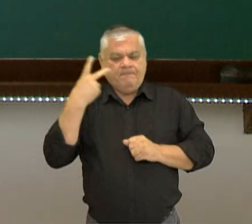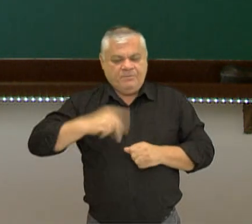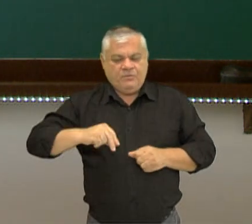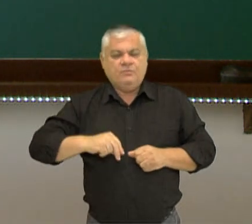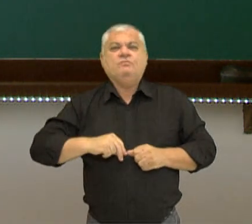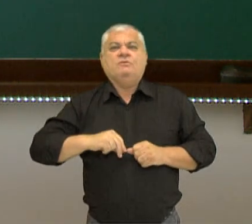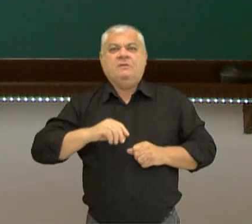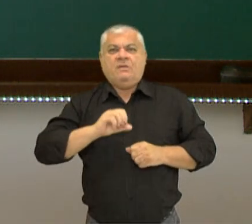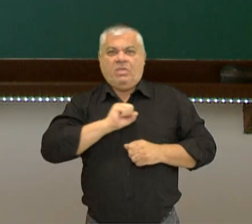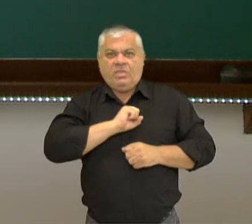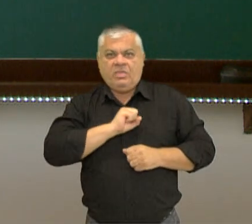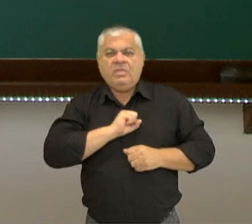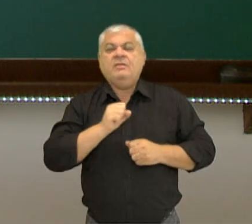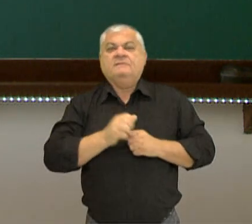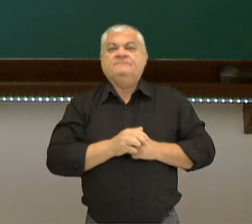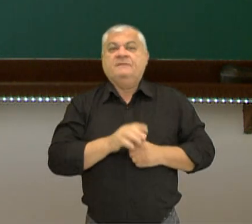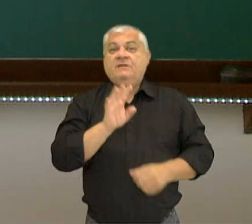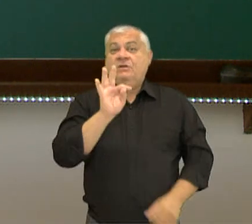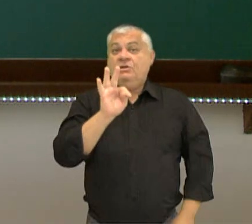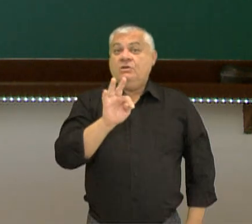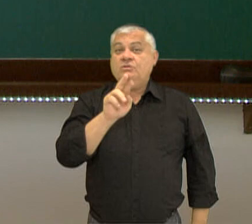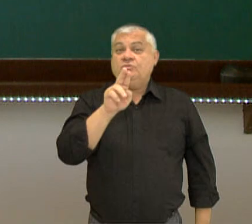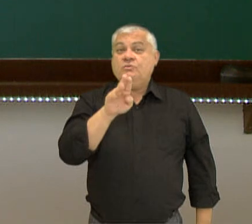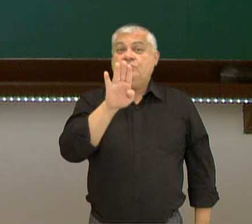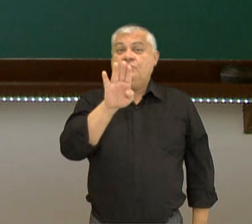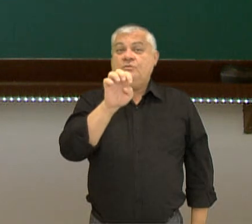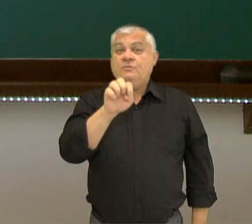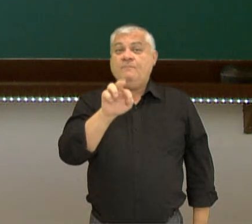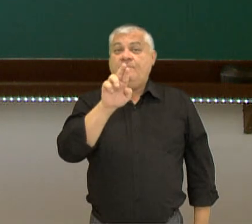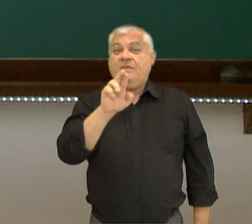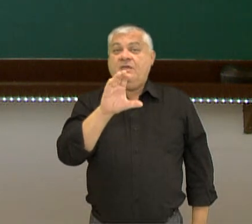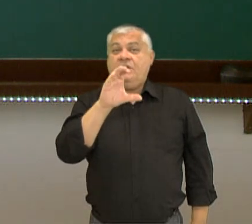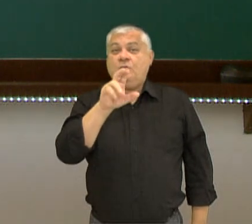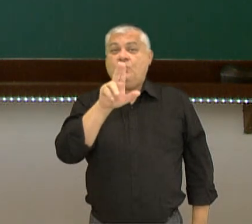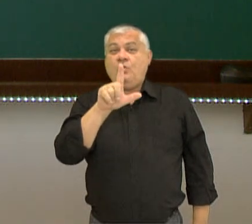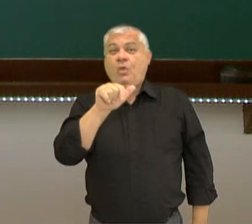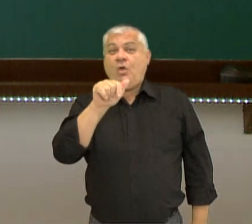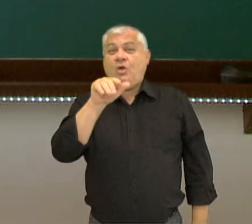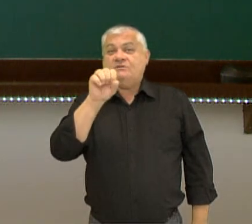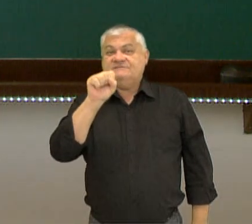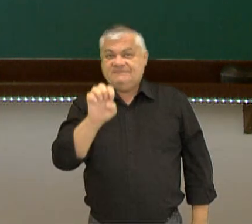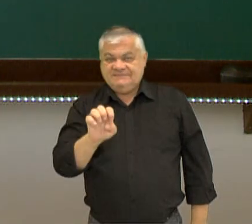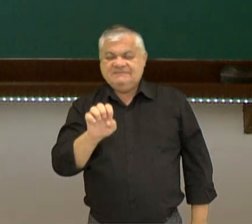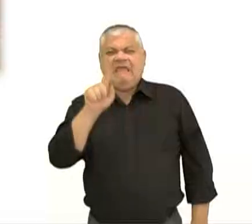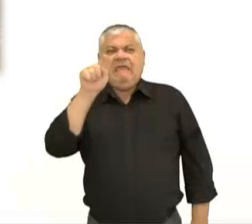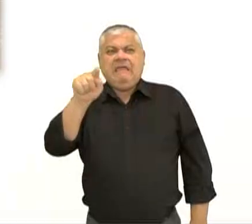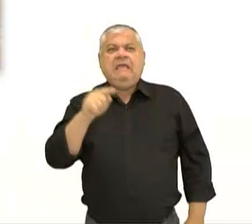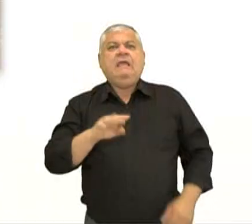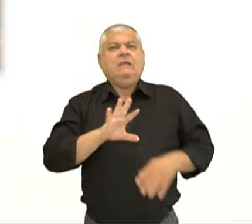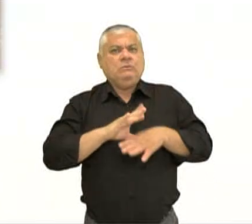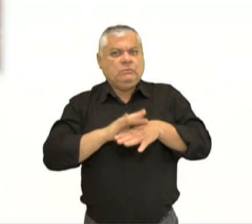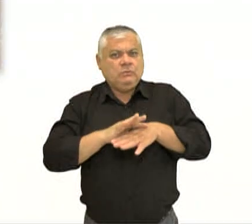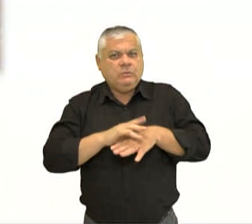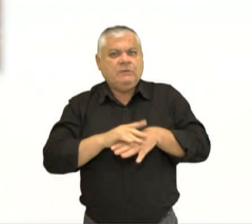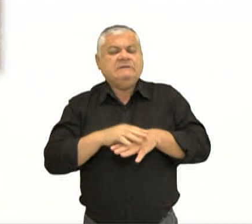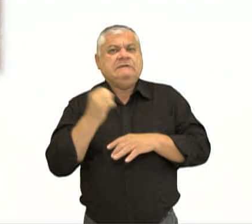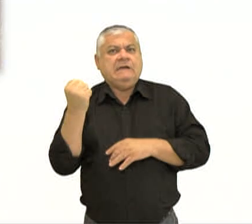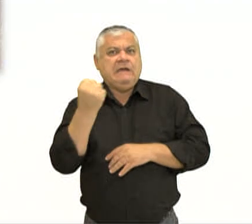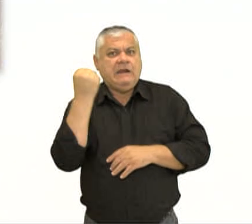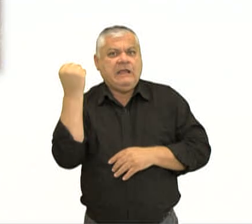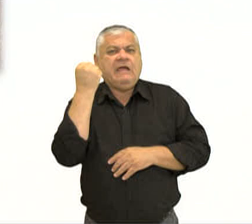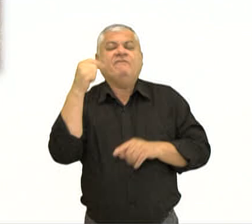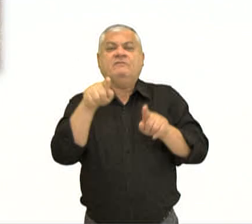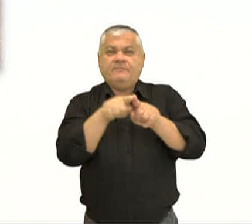a tuberculose, tá? Se você nunca ouviu falar dela, presta bem atenção. Essa é uma doença também causada por